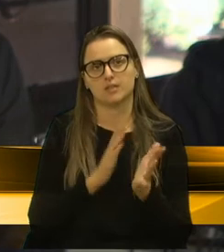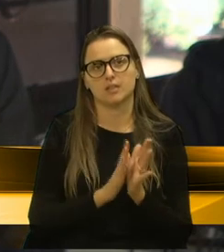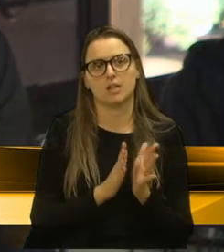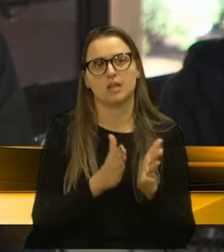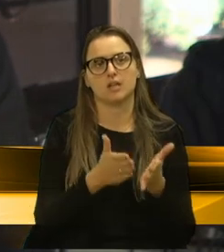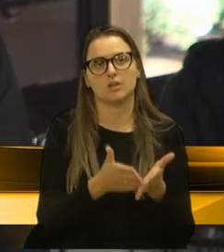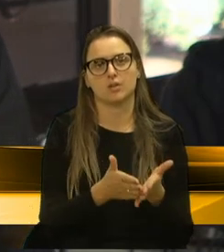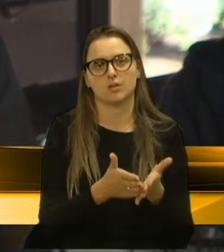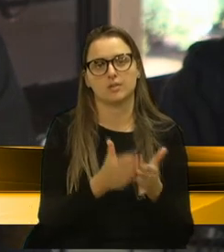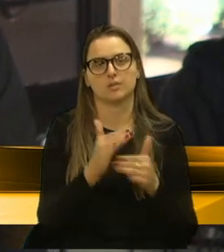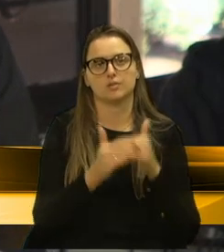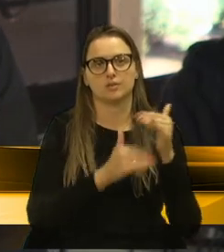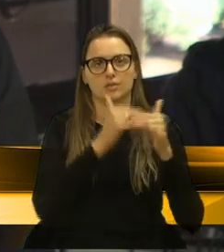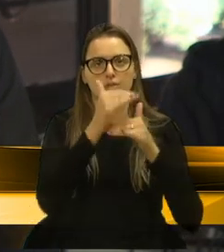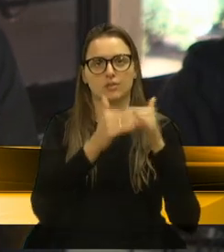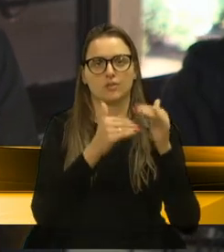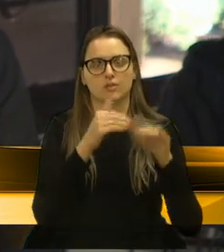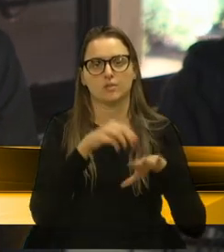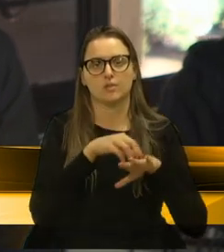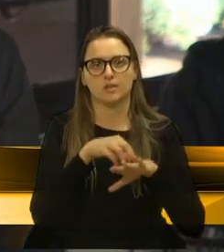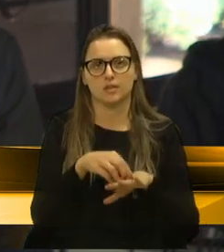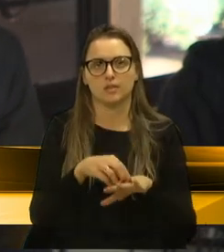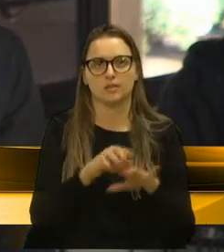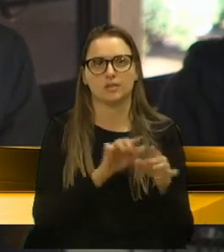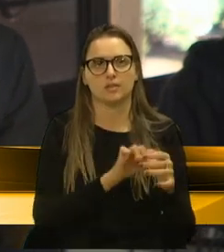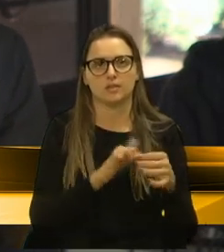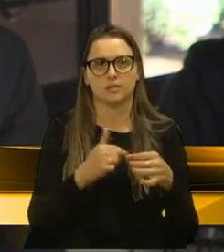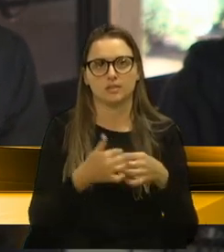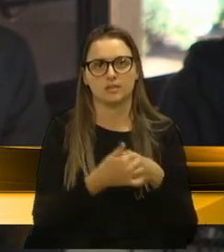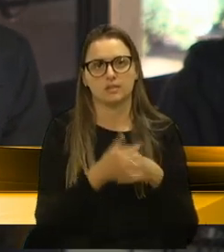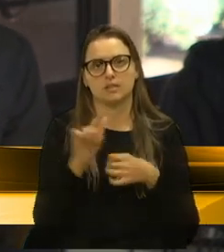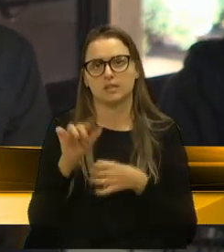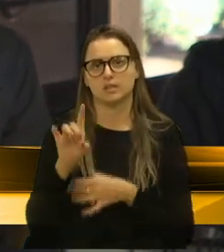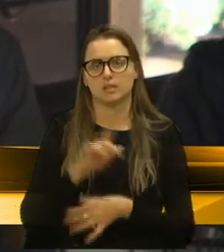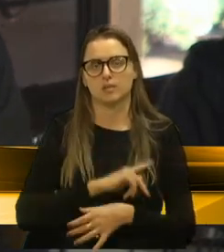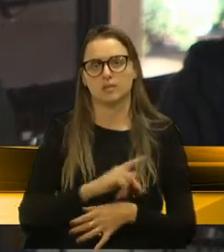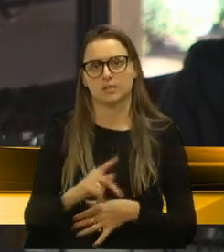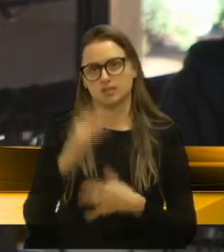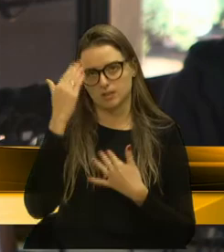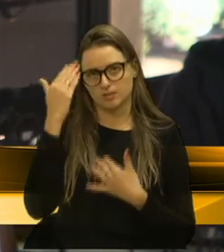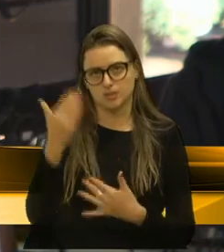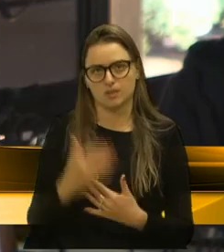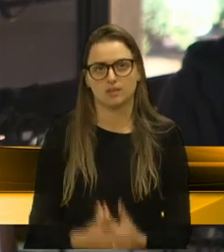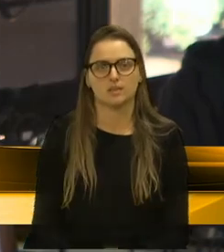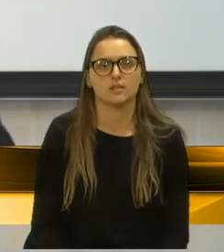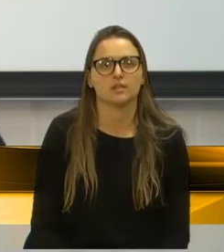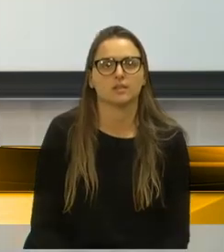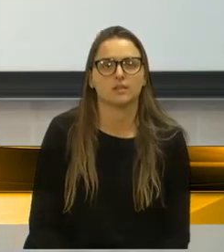Comissão do Desenvolvimento, Transporte e Urbano. Era isso, senhor presidente. Obrigado.